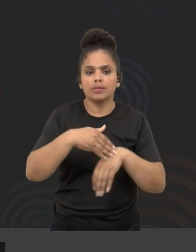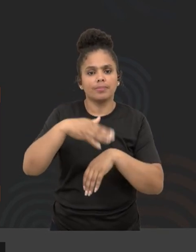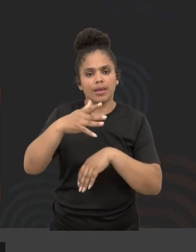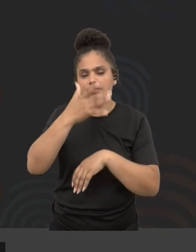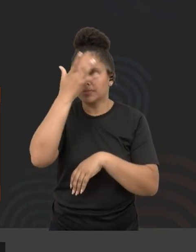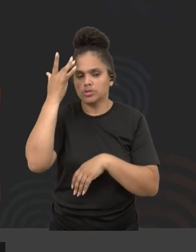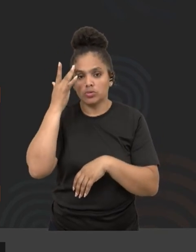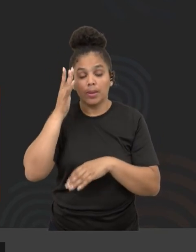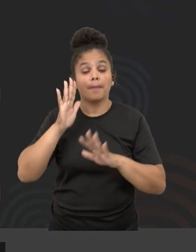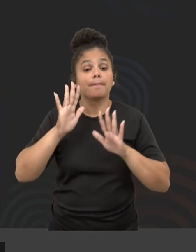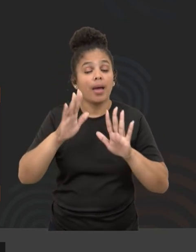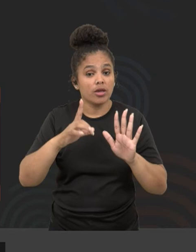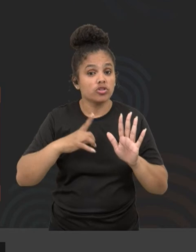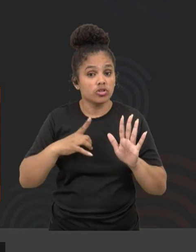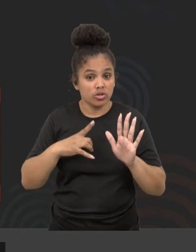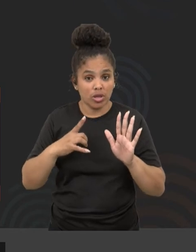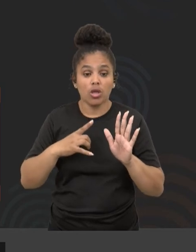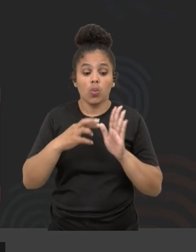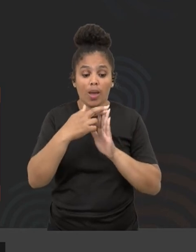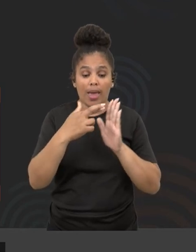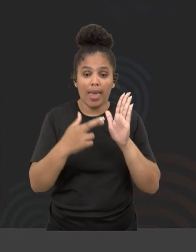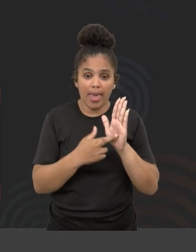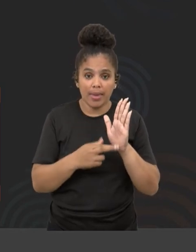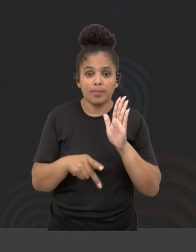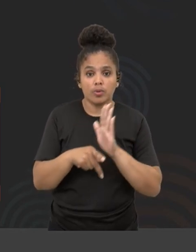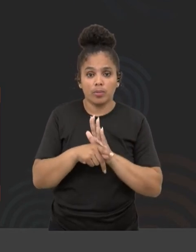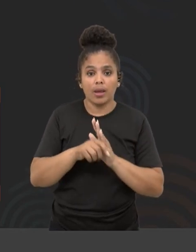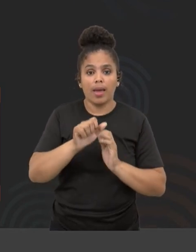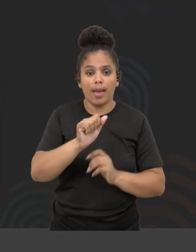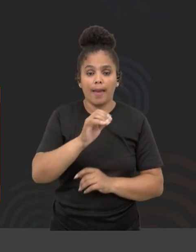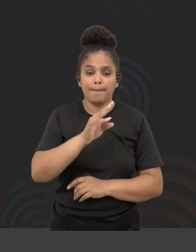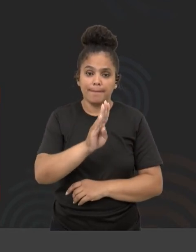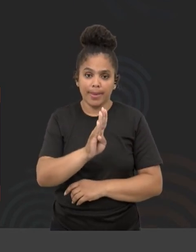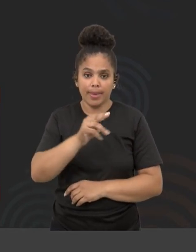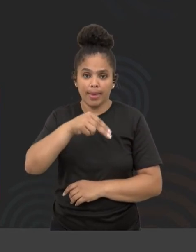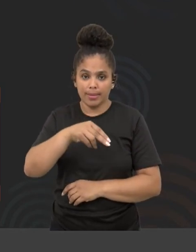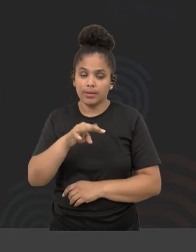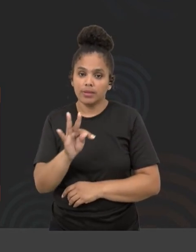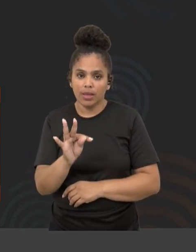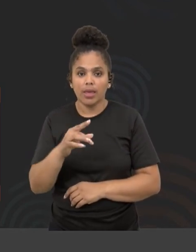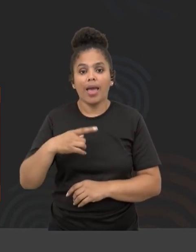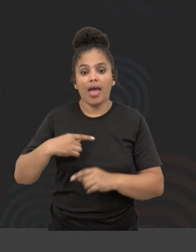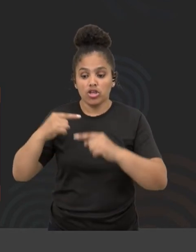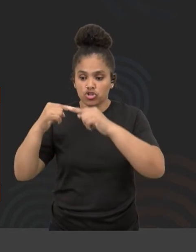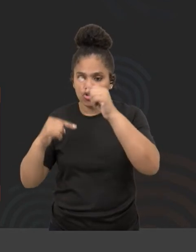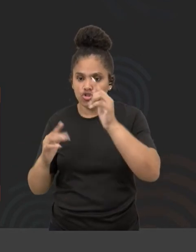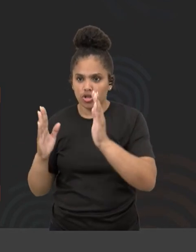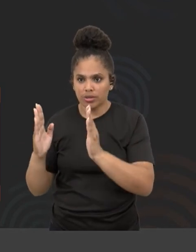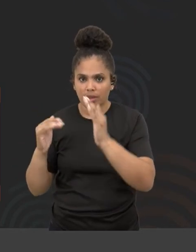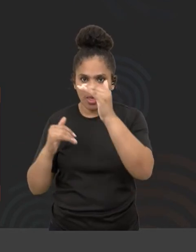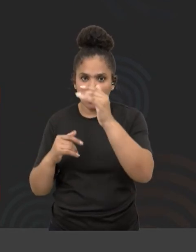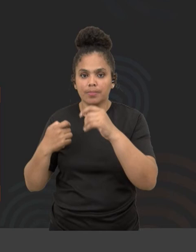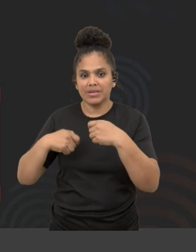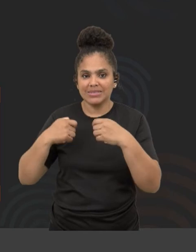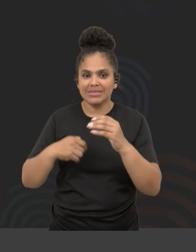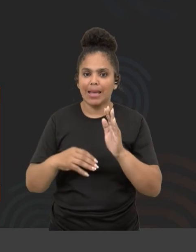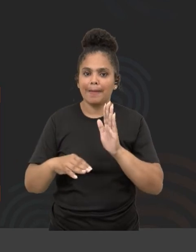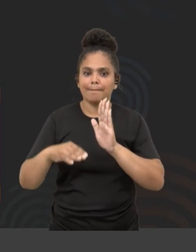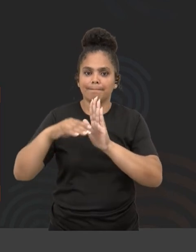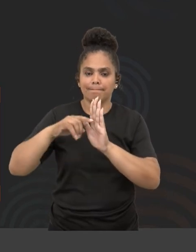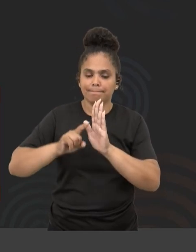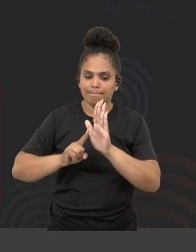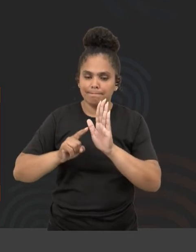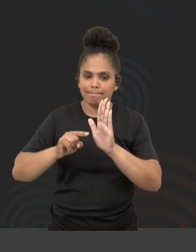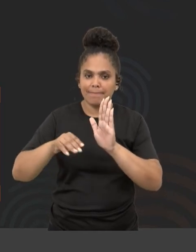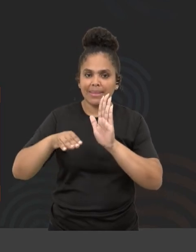uma norma da ABNT que ela estabelece que o tamanho da janela de Libras ela deve ter no mínimo a metade da altura e